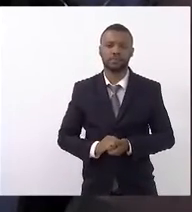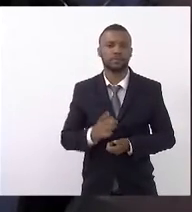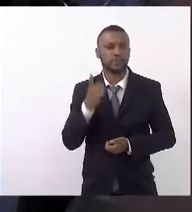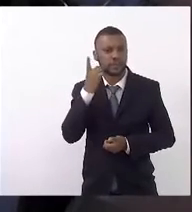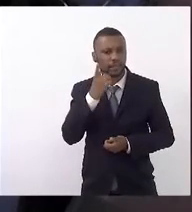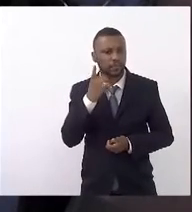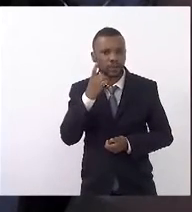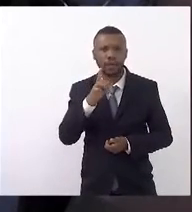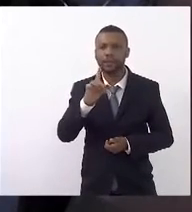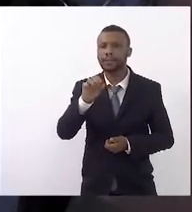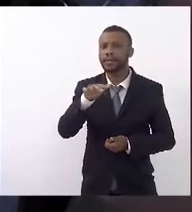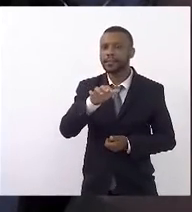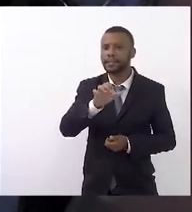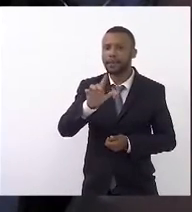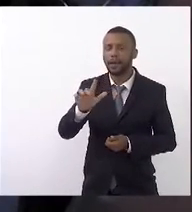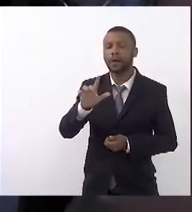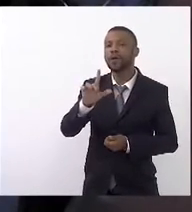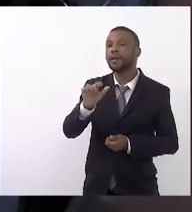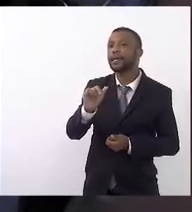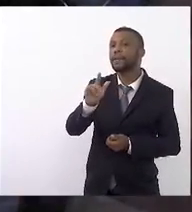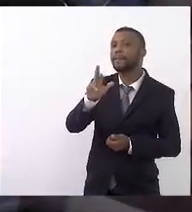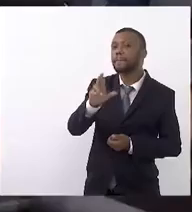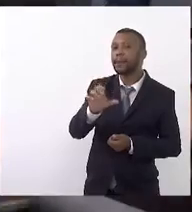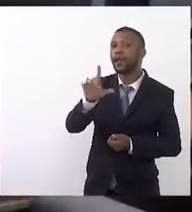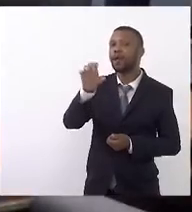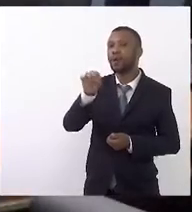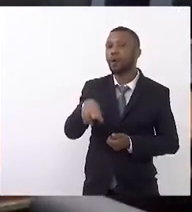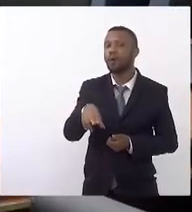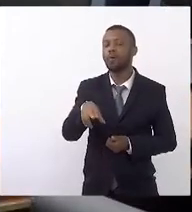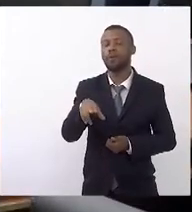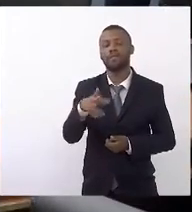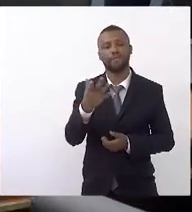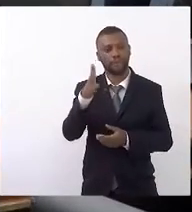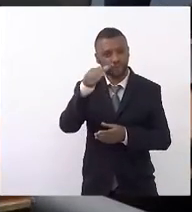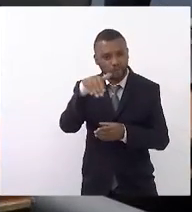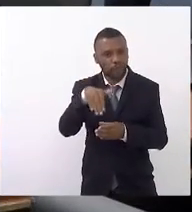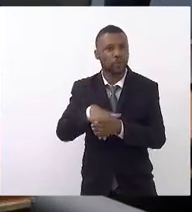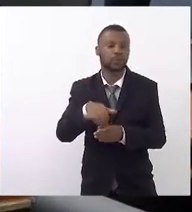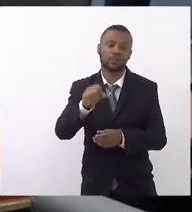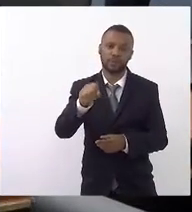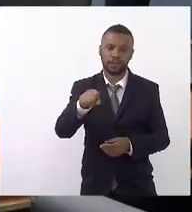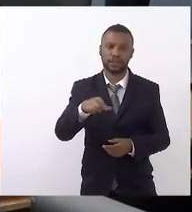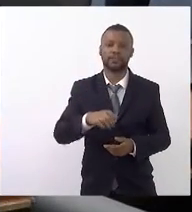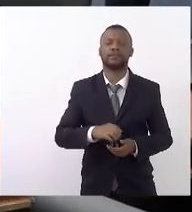Deputado Daniel Librelon. Daniel Librelon, vota sim.